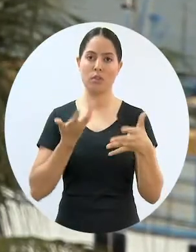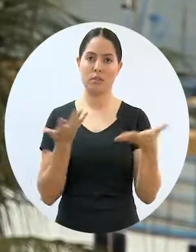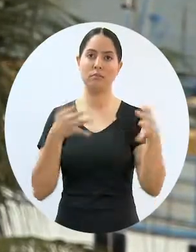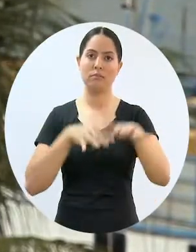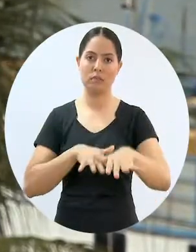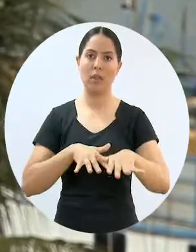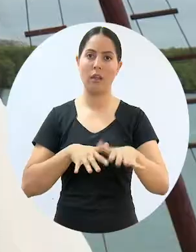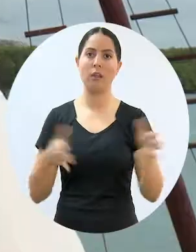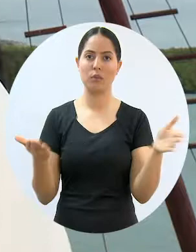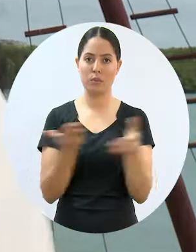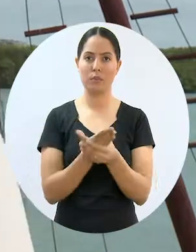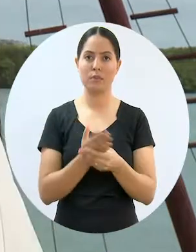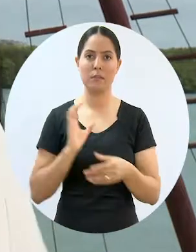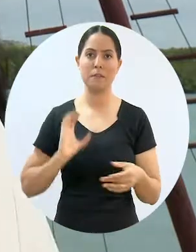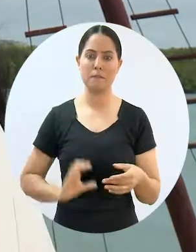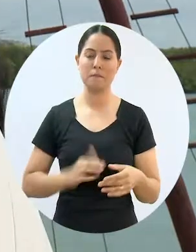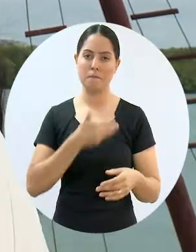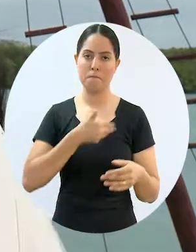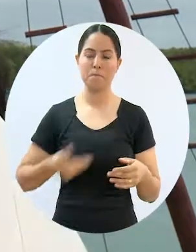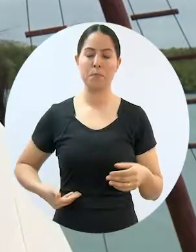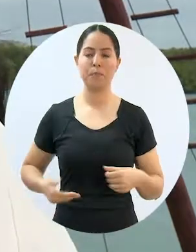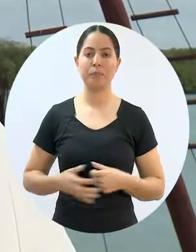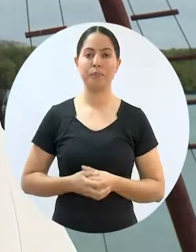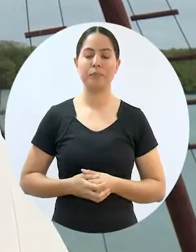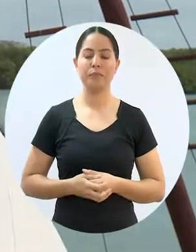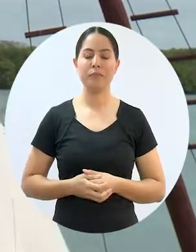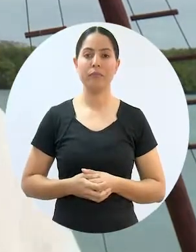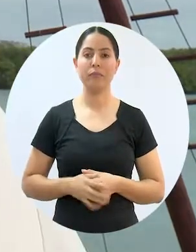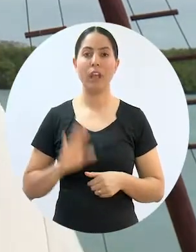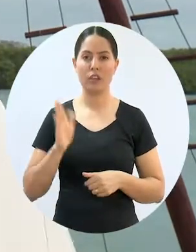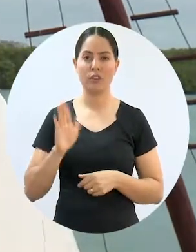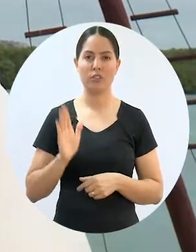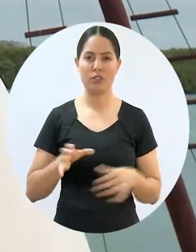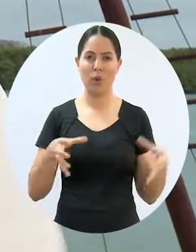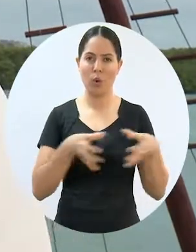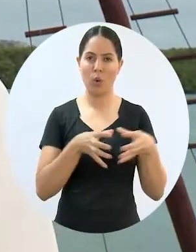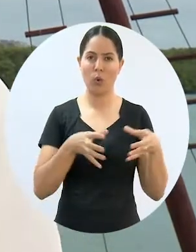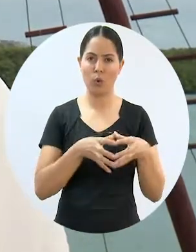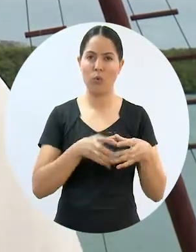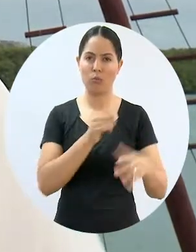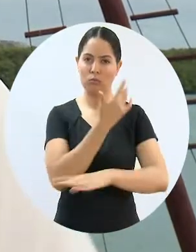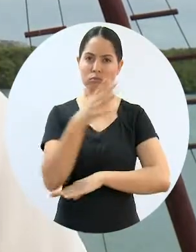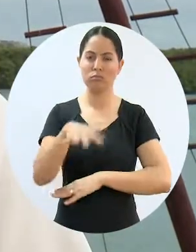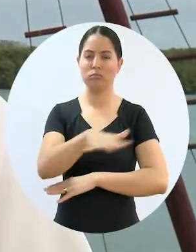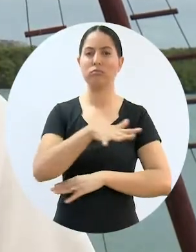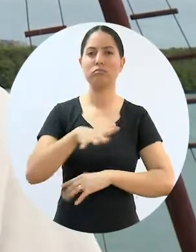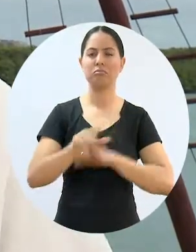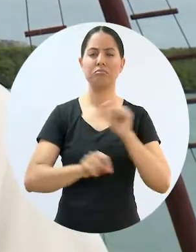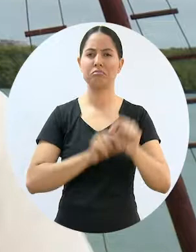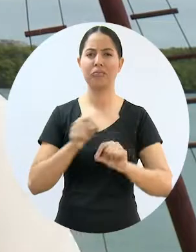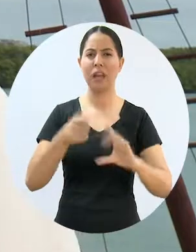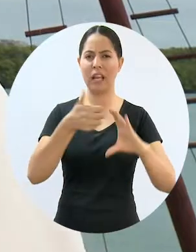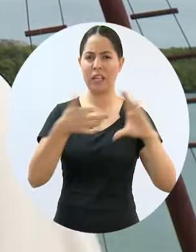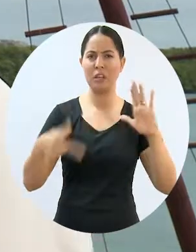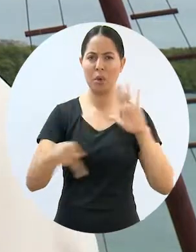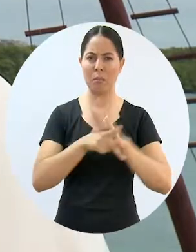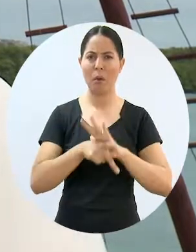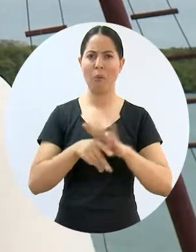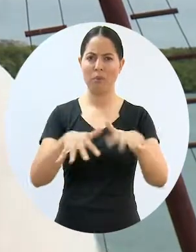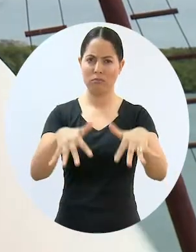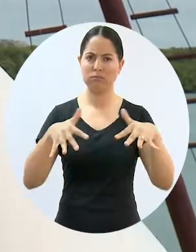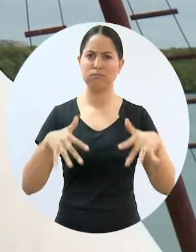nessa ação civil pública. A Caravana do Meio Ambiente tem mais uma característica como audiência pública, onde todos